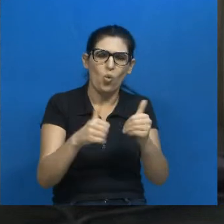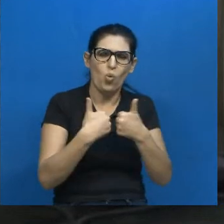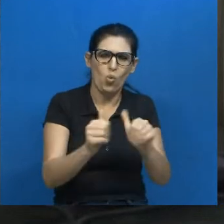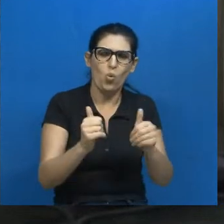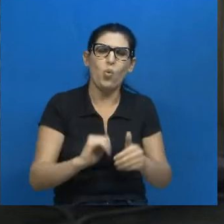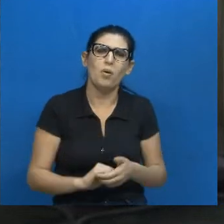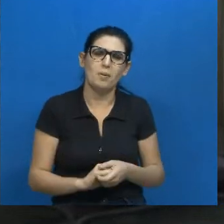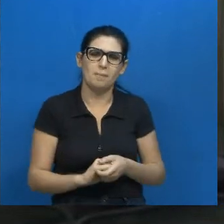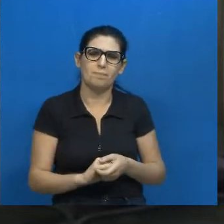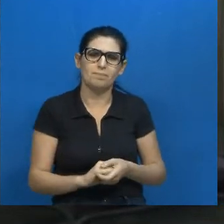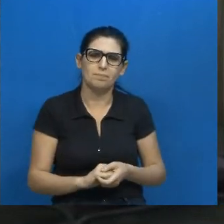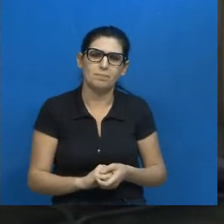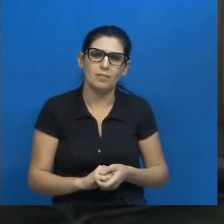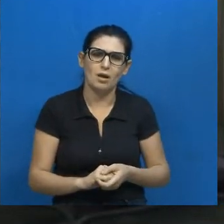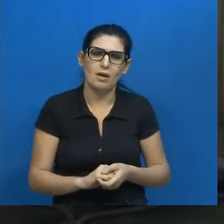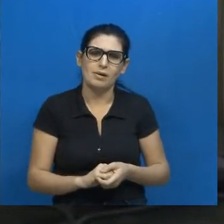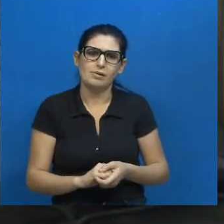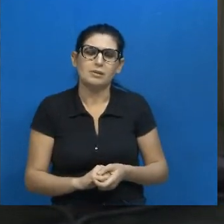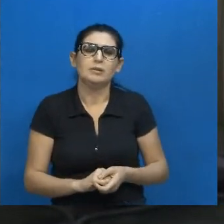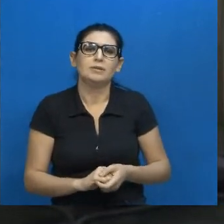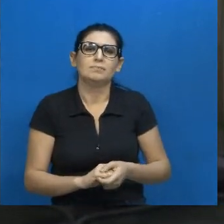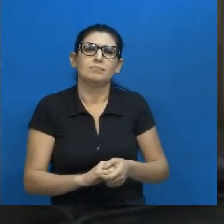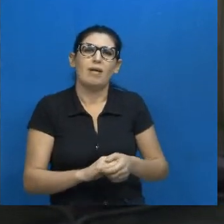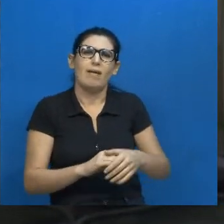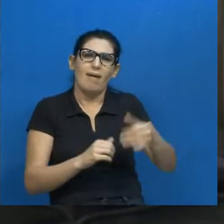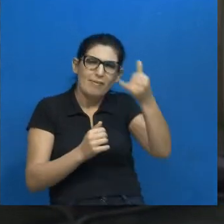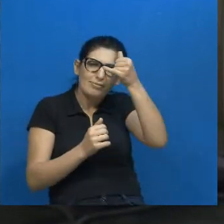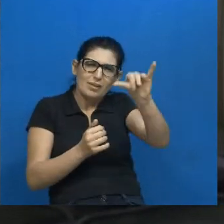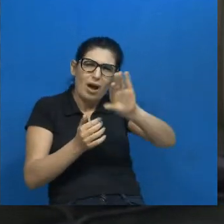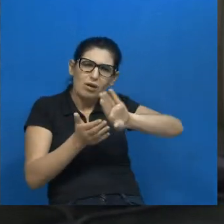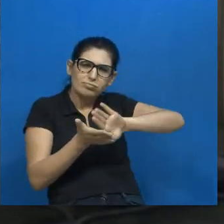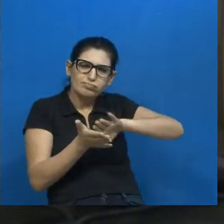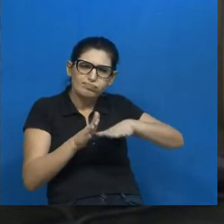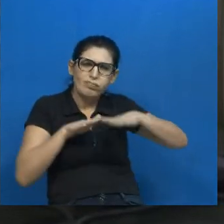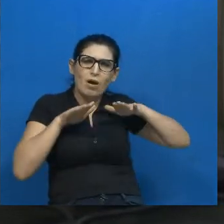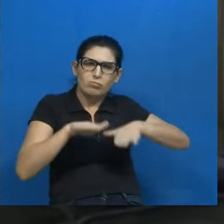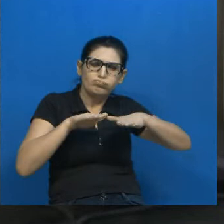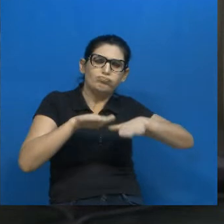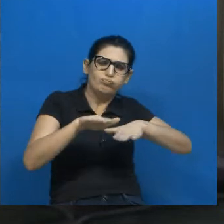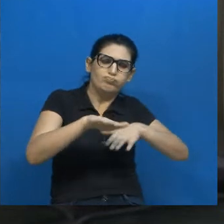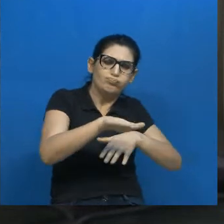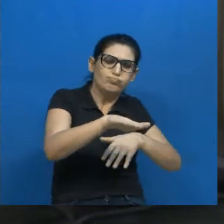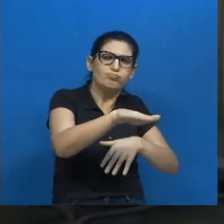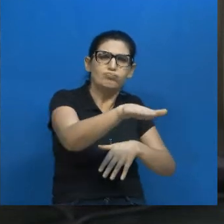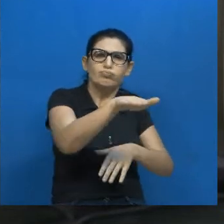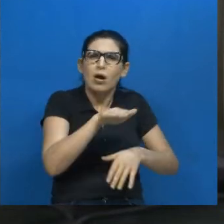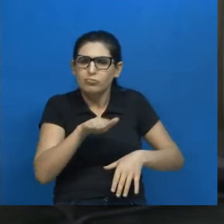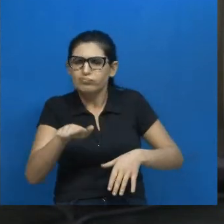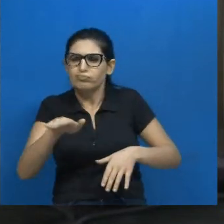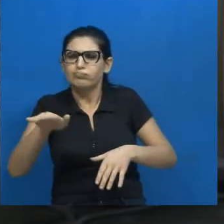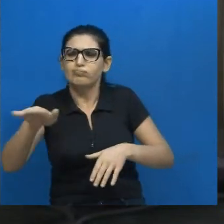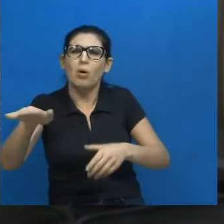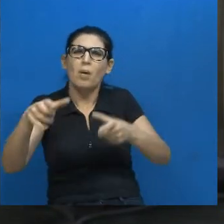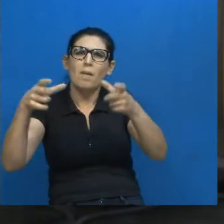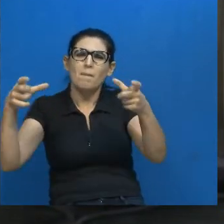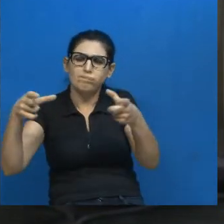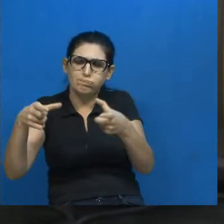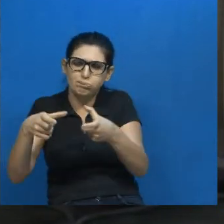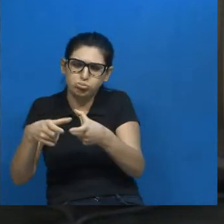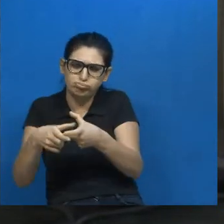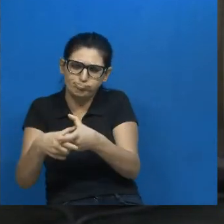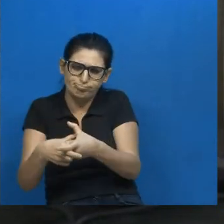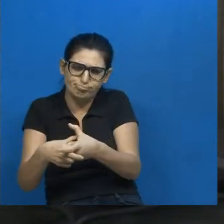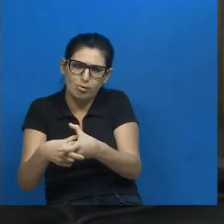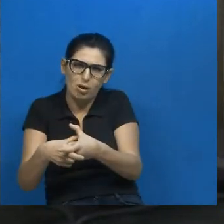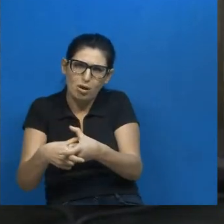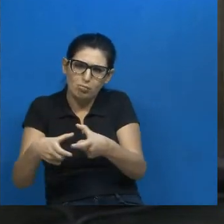eliminar o contrafluxo, ou o contrafluxo reservado, daquele sentido que a linha não tem demanda de passageiro. Porque como o